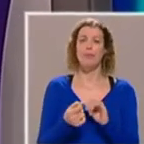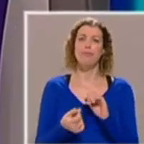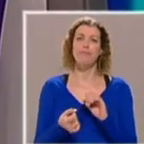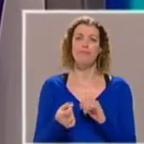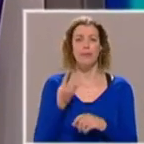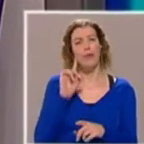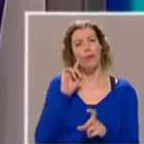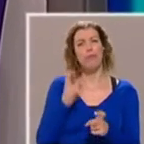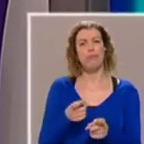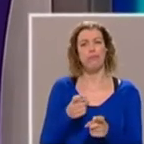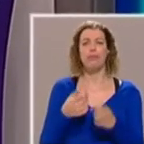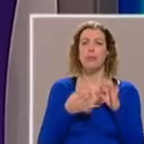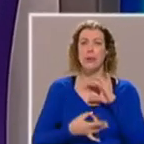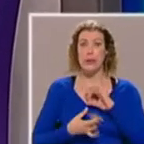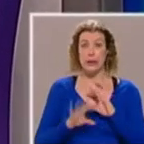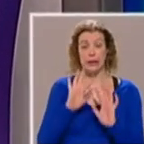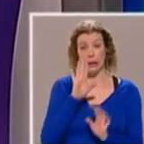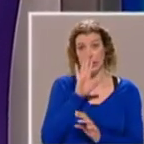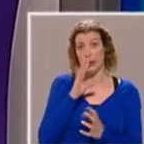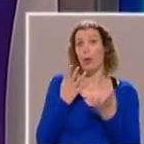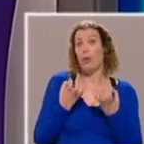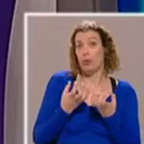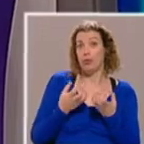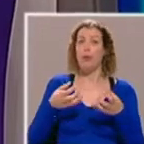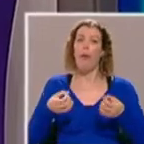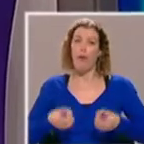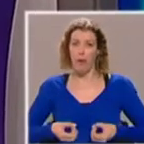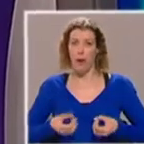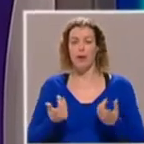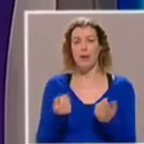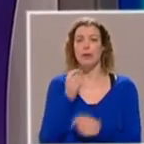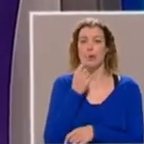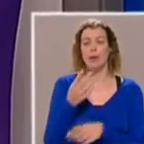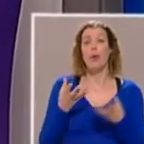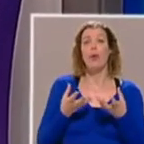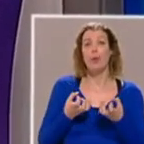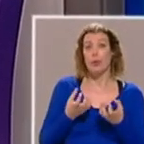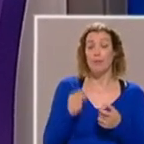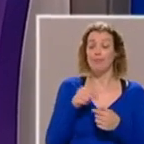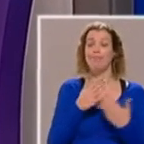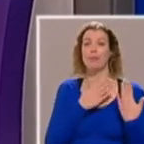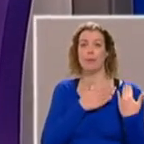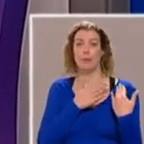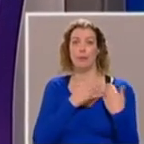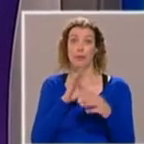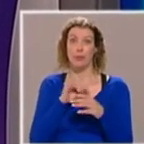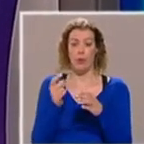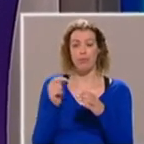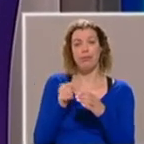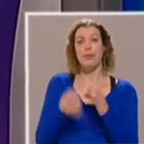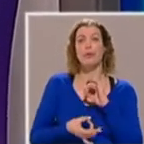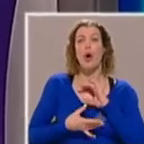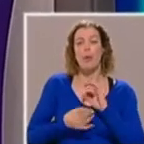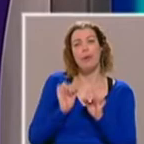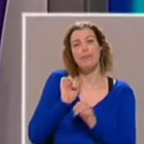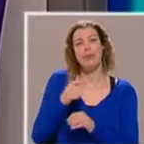hormonal, especificamente dos testículos e dos ovários, referimos que os testículos são responsáveis pela produção de testosterona